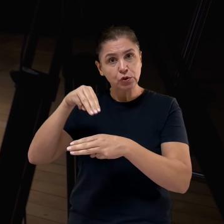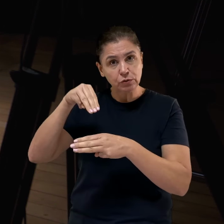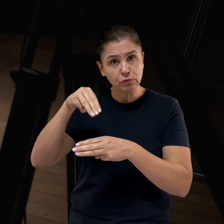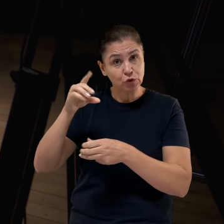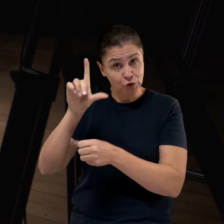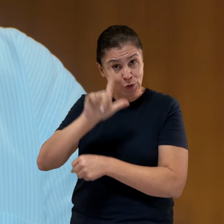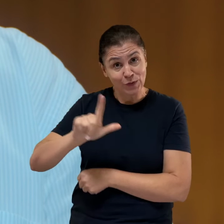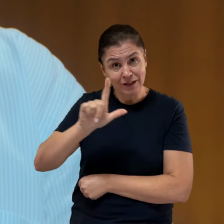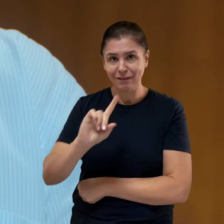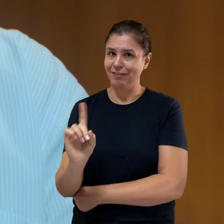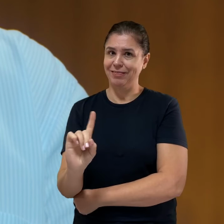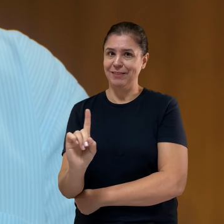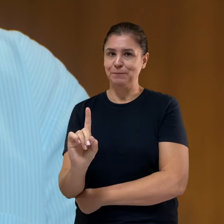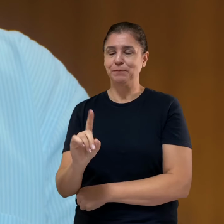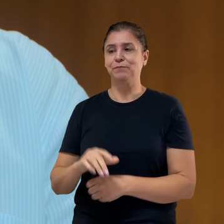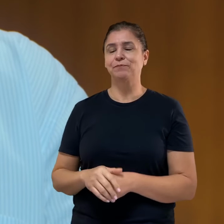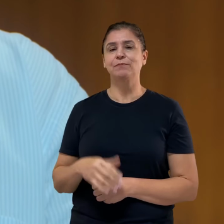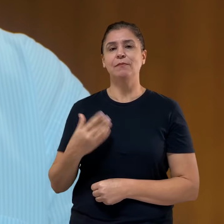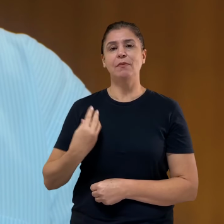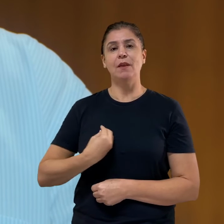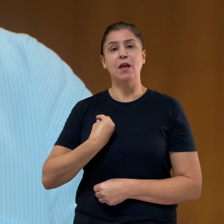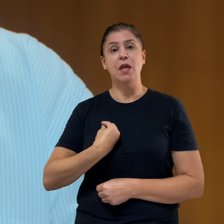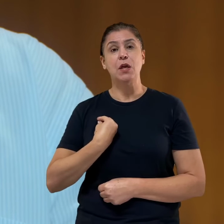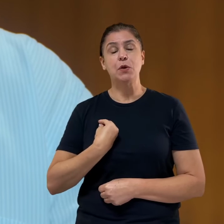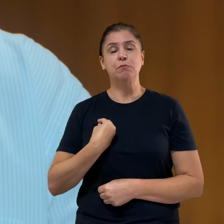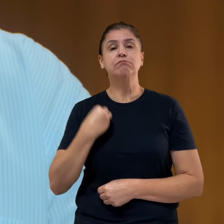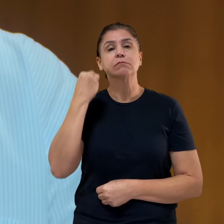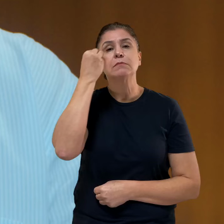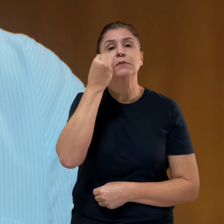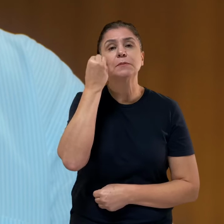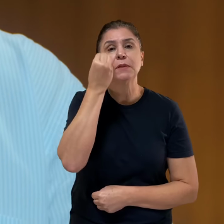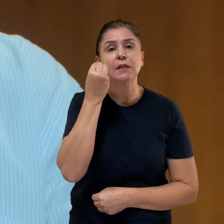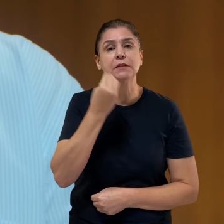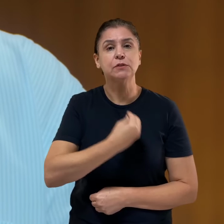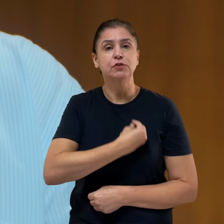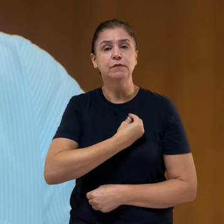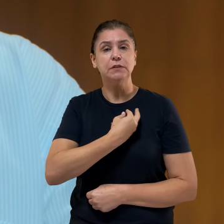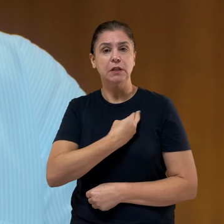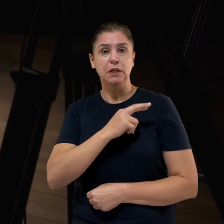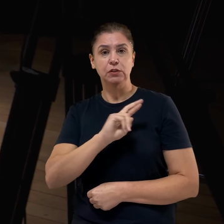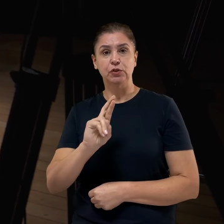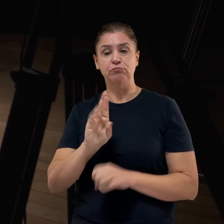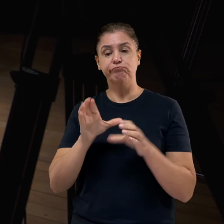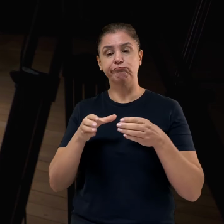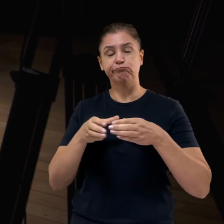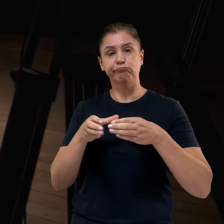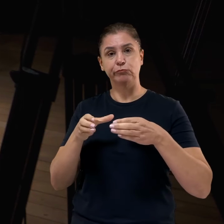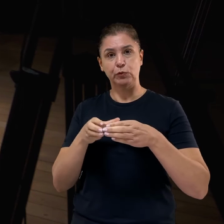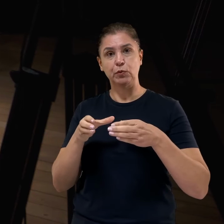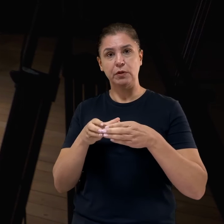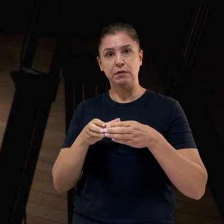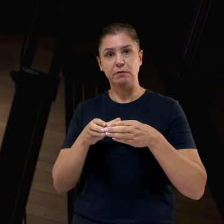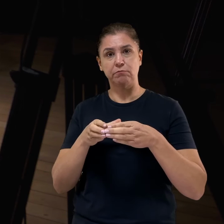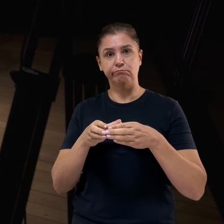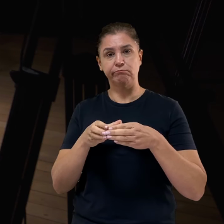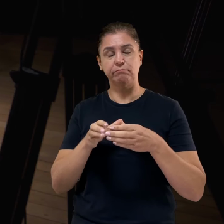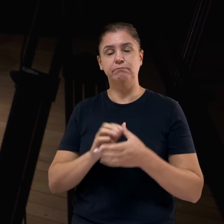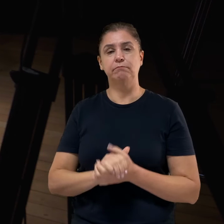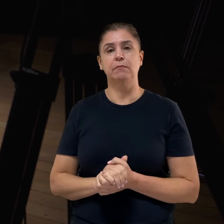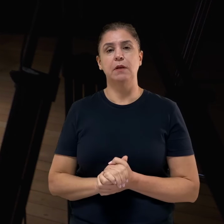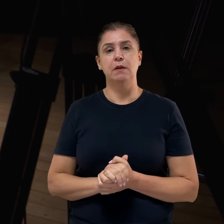Londrina? Não. Eu venho de uma experiência de vida religiosa. Congregação. Congregação.